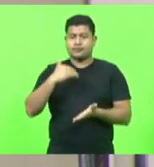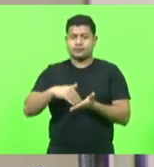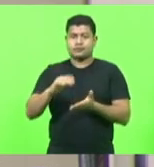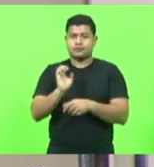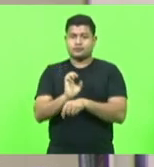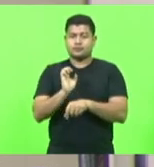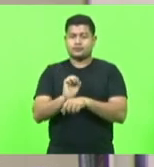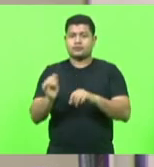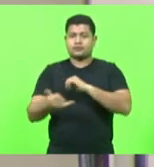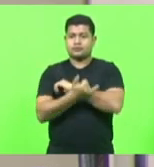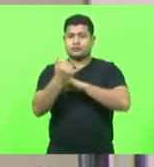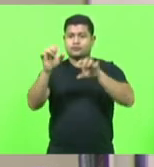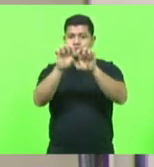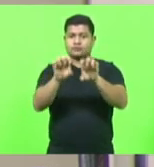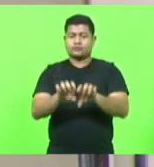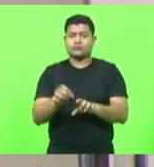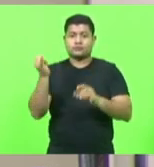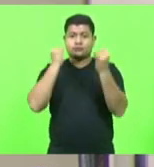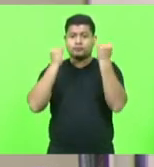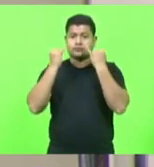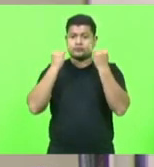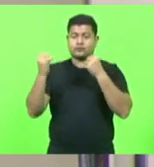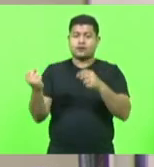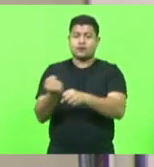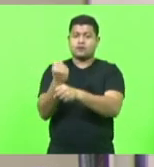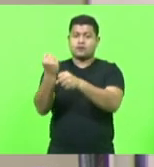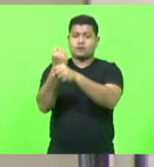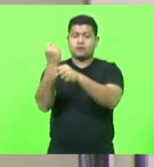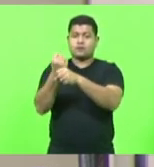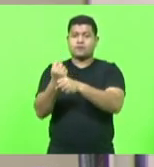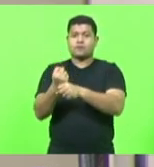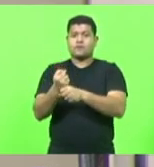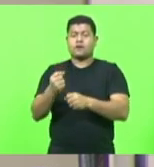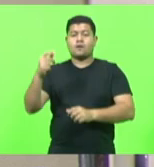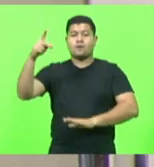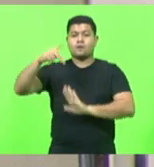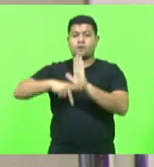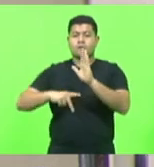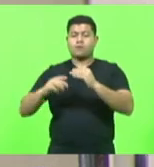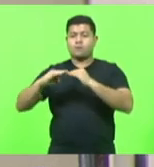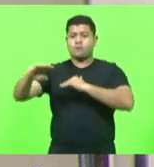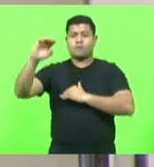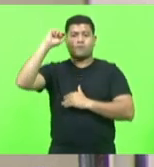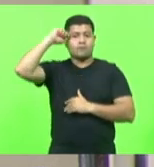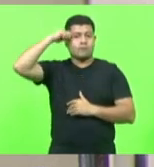Estado da Infraestrutura informações acerca da obra que prevê a implantação da pavimentação